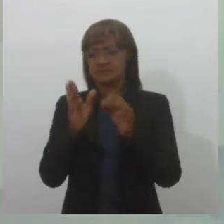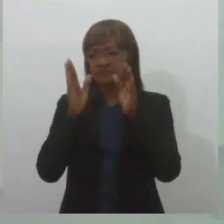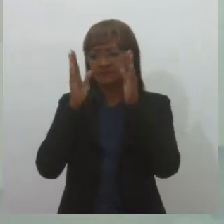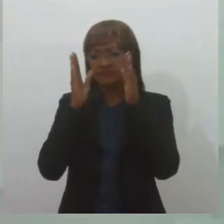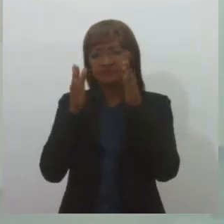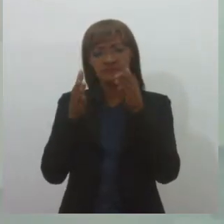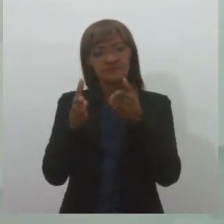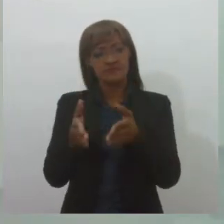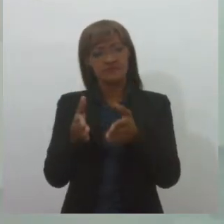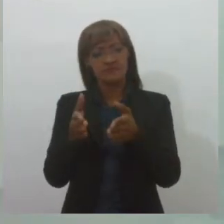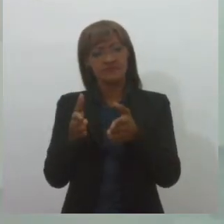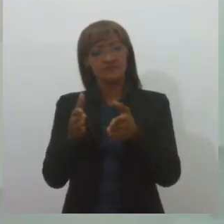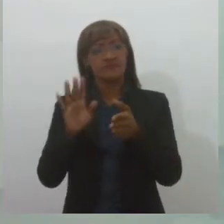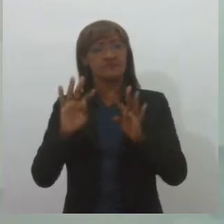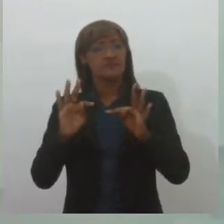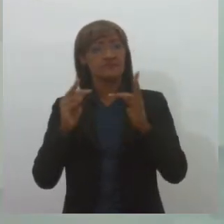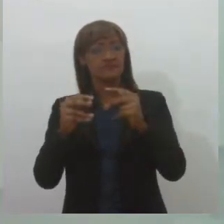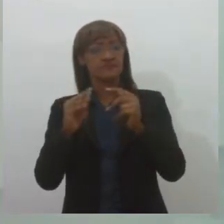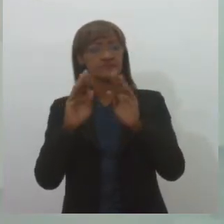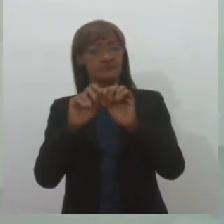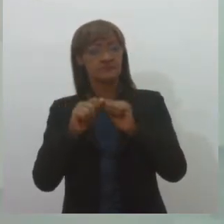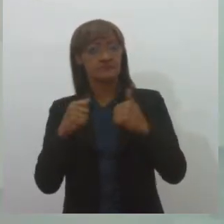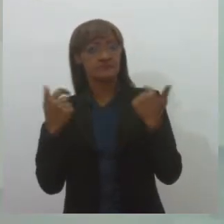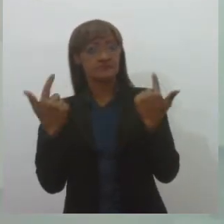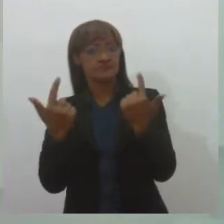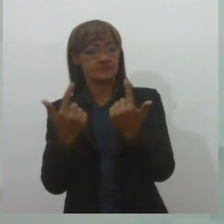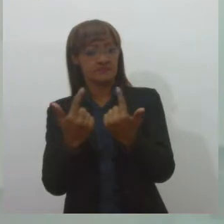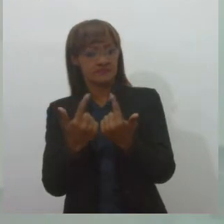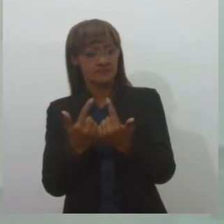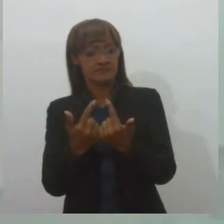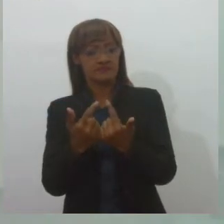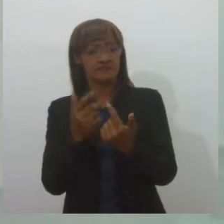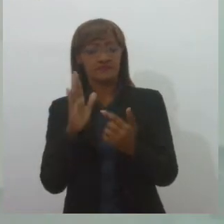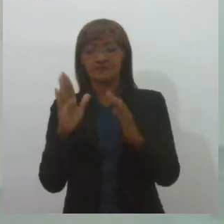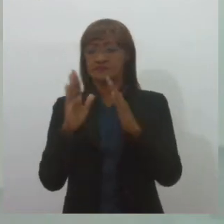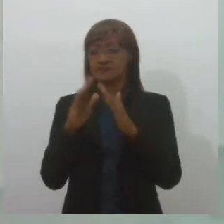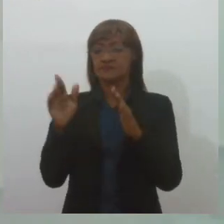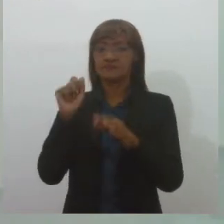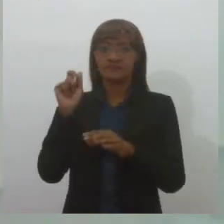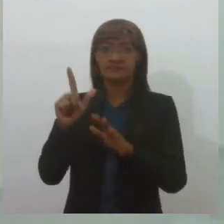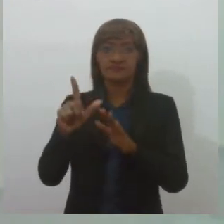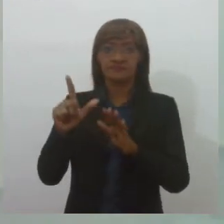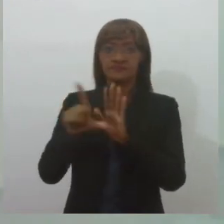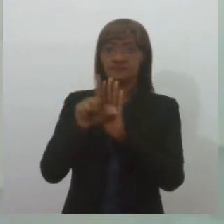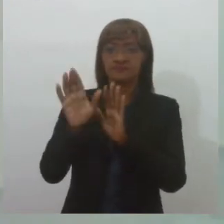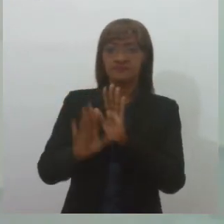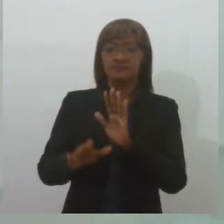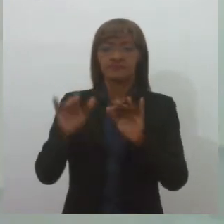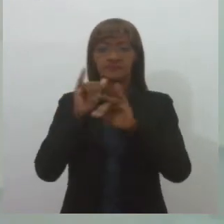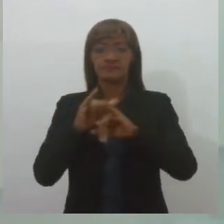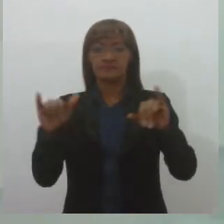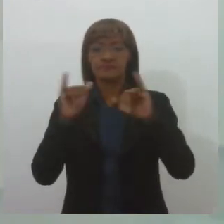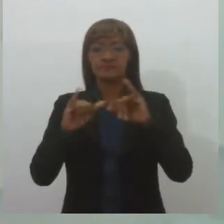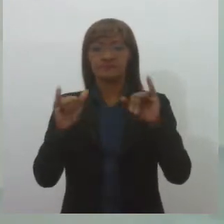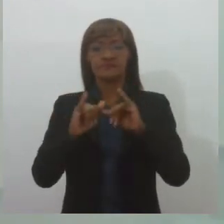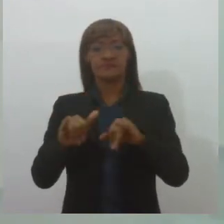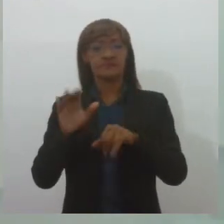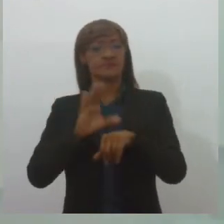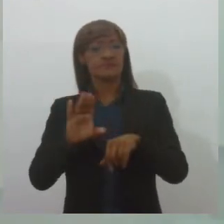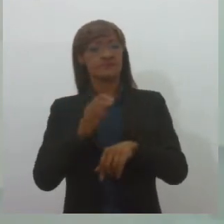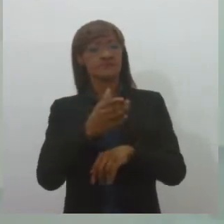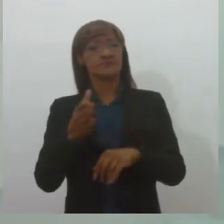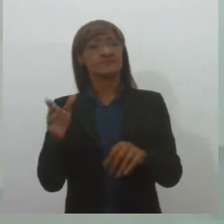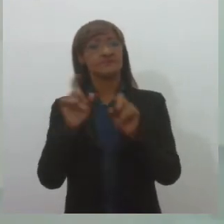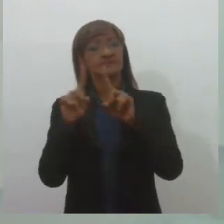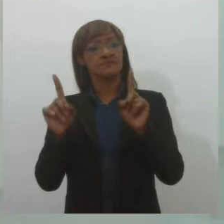das casas legislativas ele tem como objetivo é trazer mais informações trazer também mais capacitação para